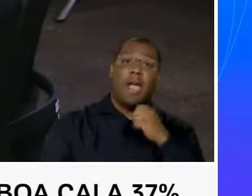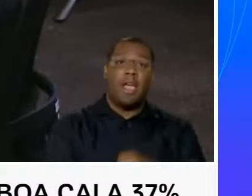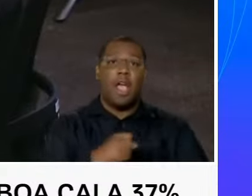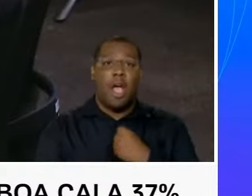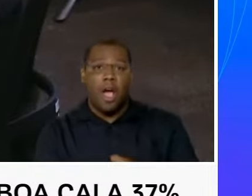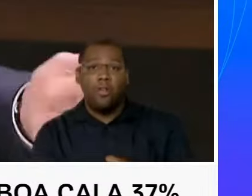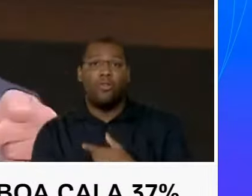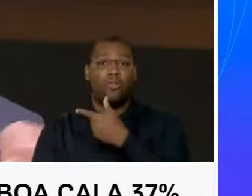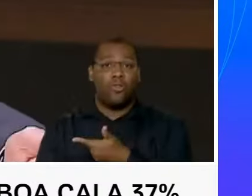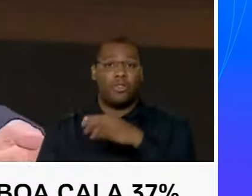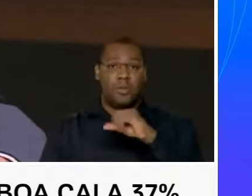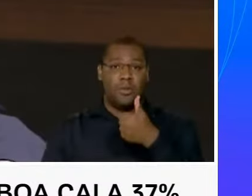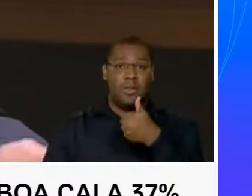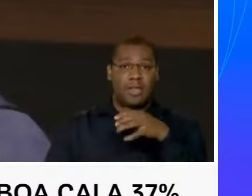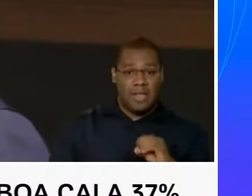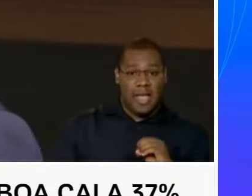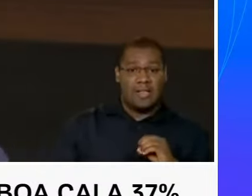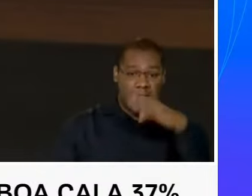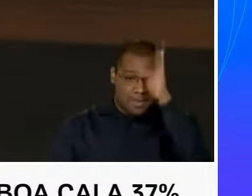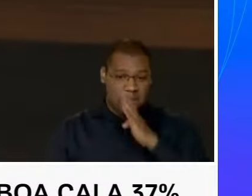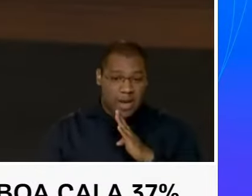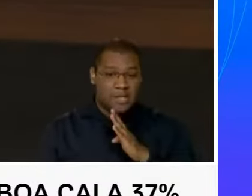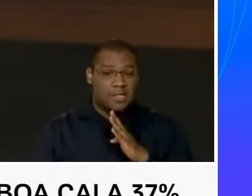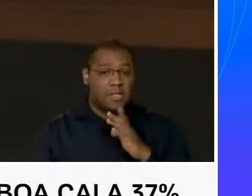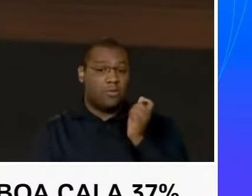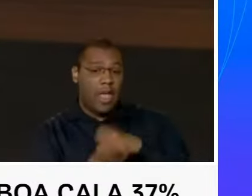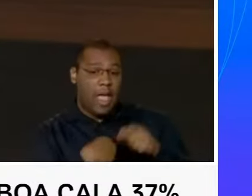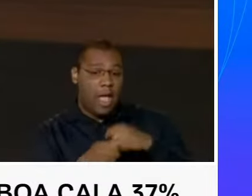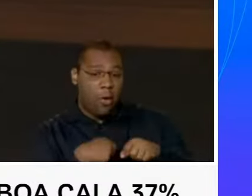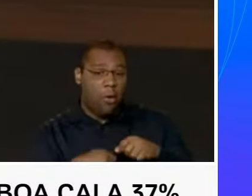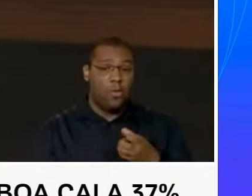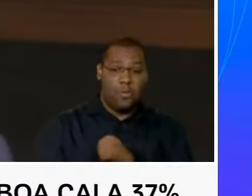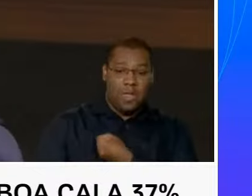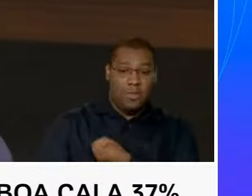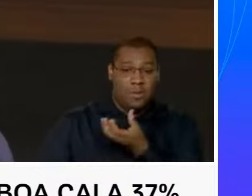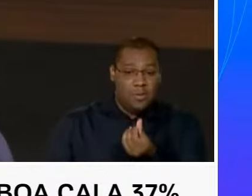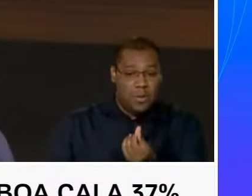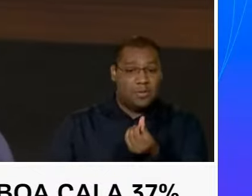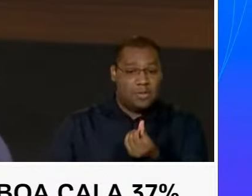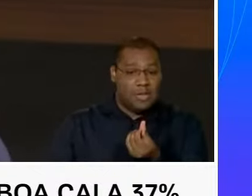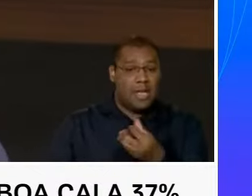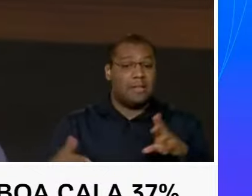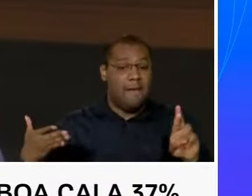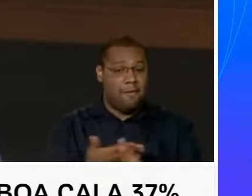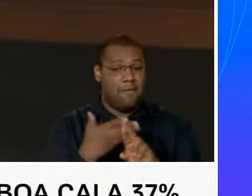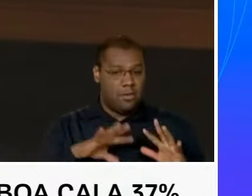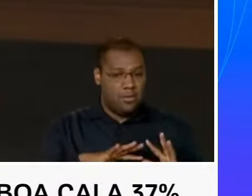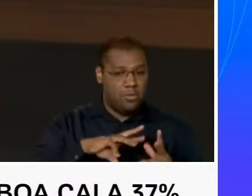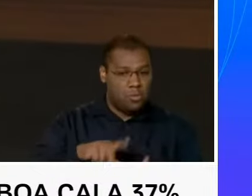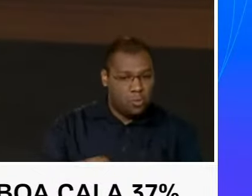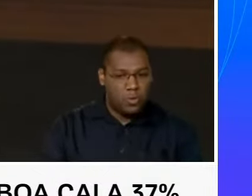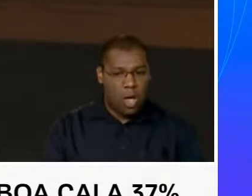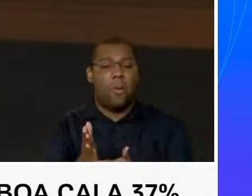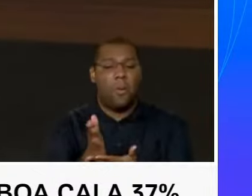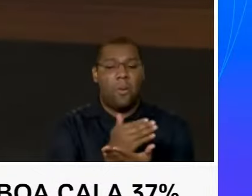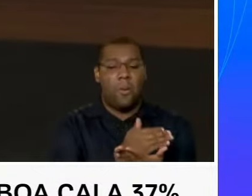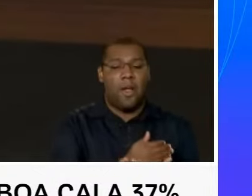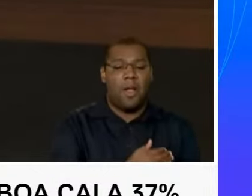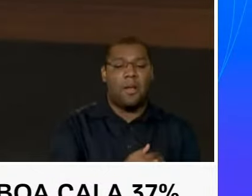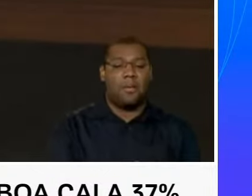anterior tinha 42,7 dos que consideravam o governo ótimo ou bom ou seja uma queda de